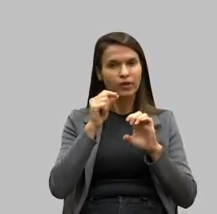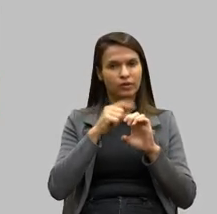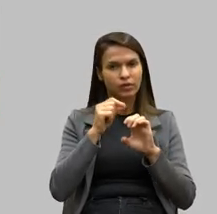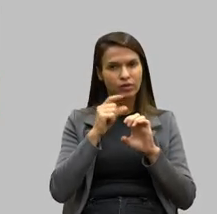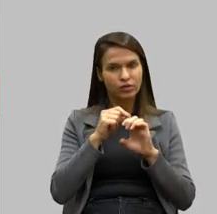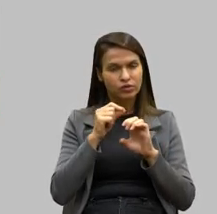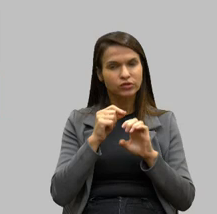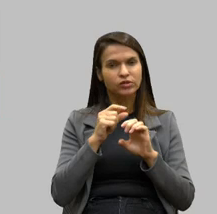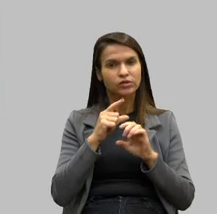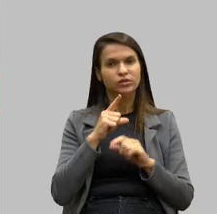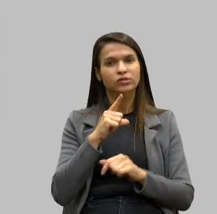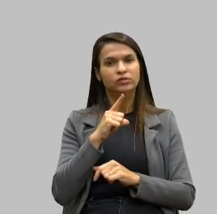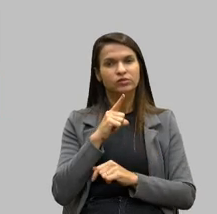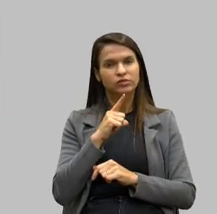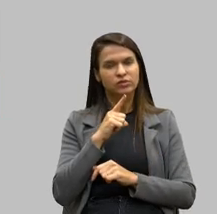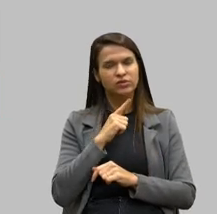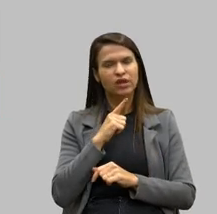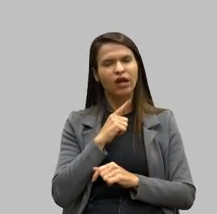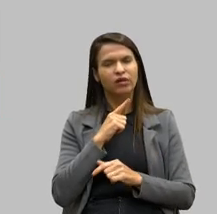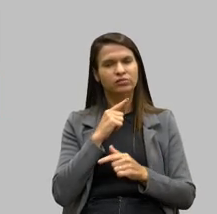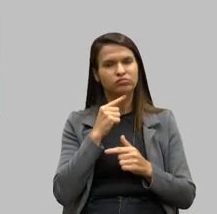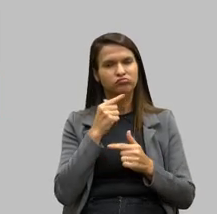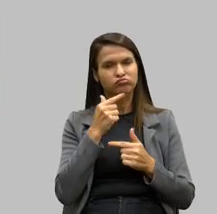condições, com demandas